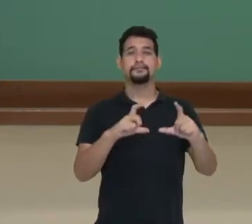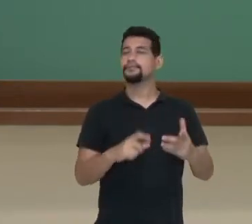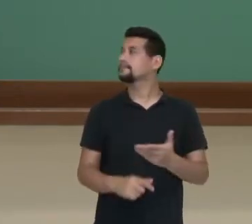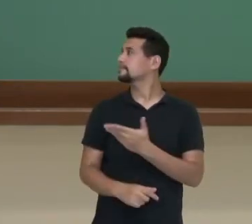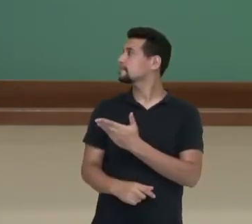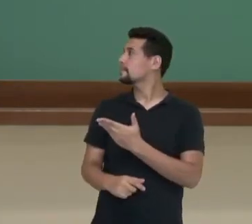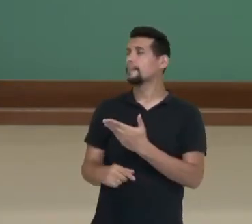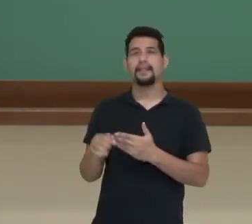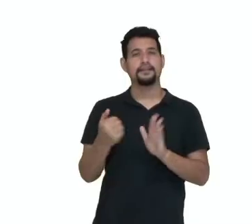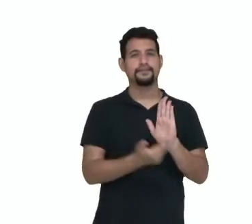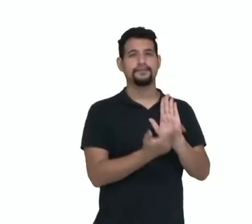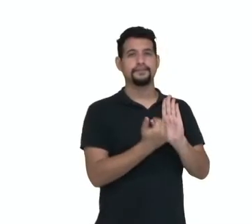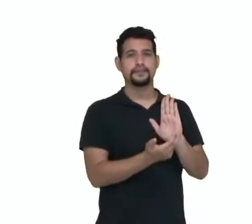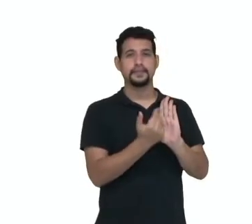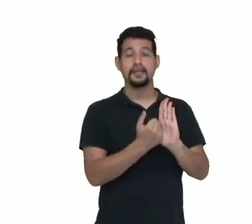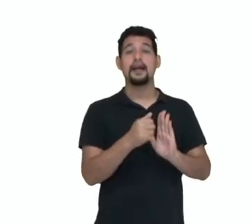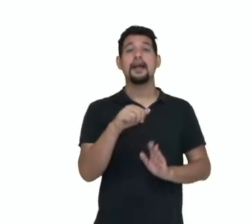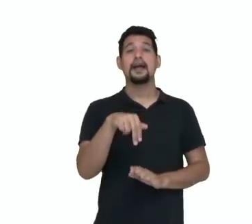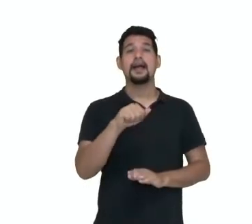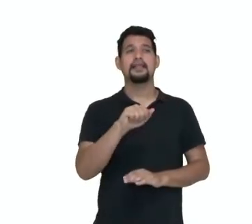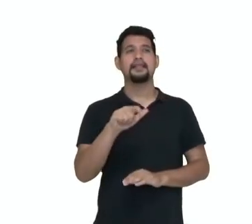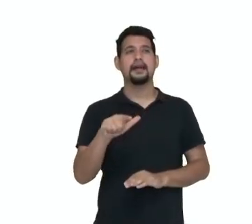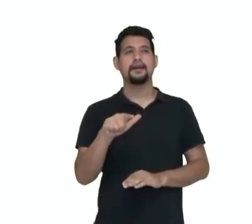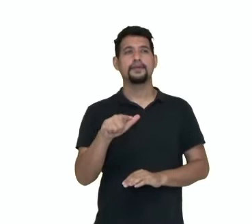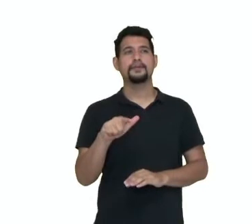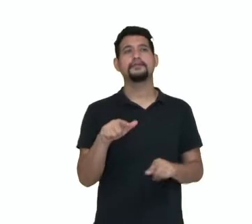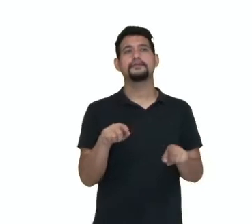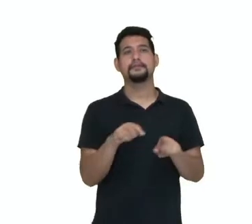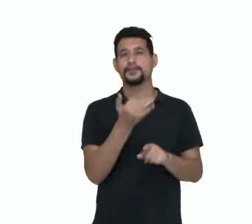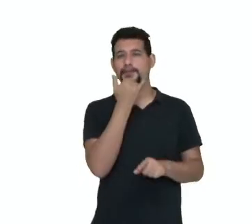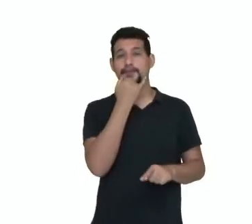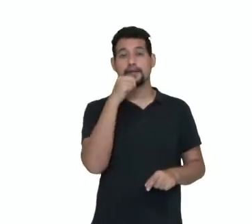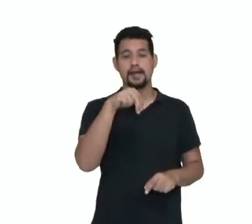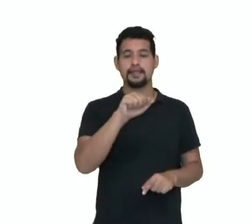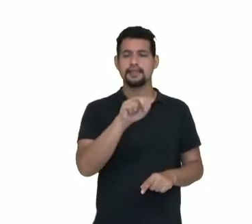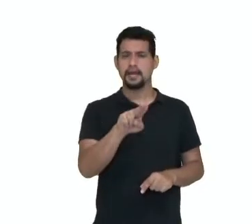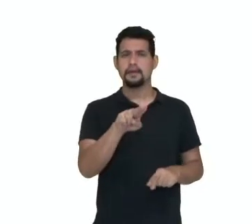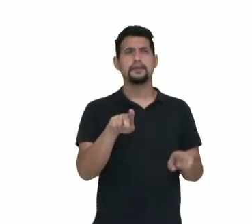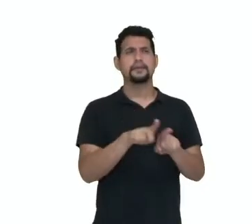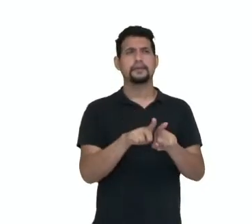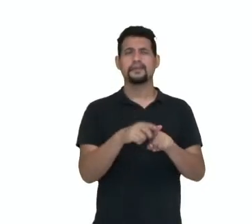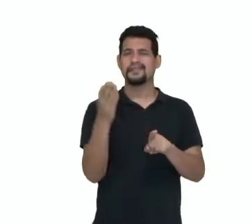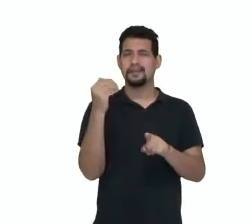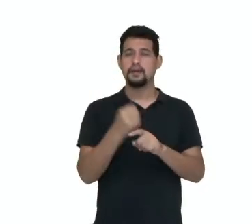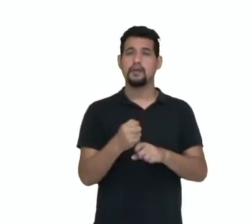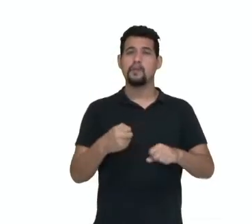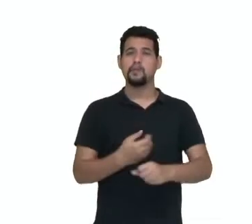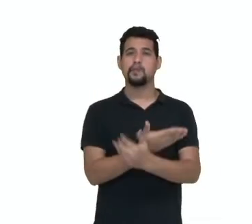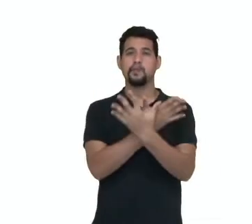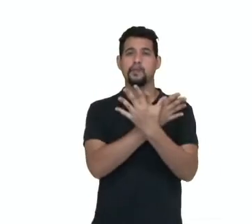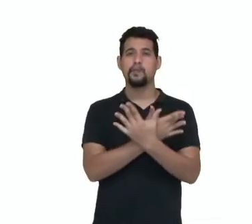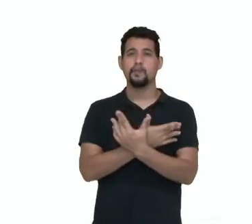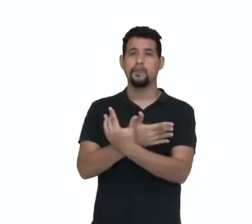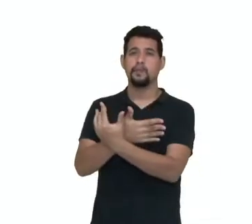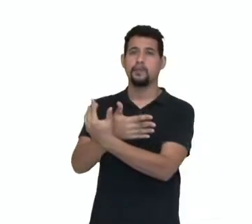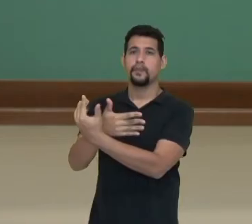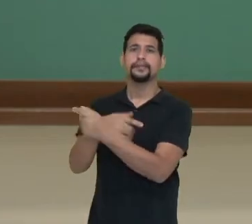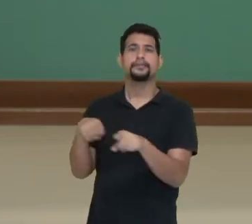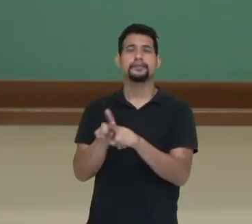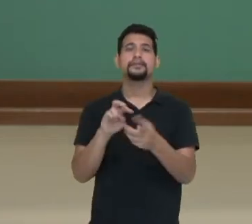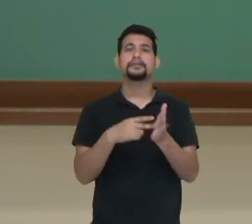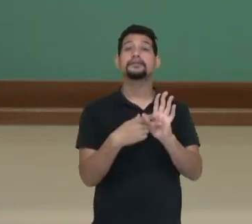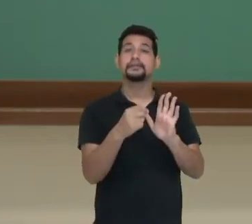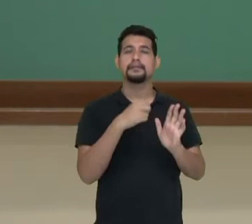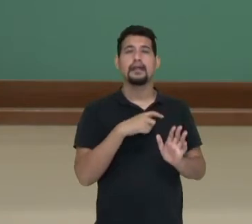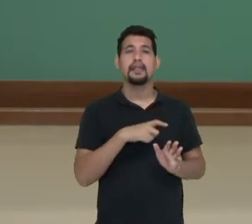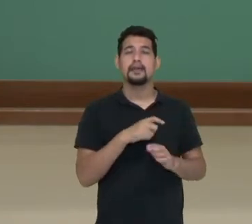de barco, Pedro I, capitânia da Armada, justamente aí mostrando a importância da Armada ao ter